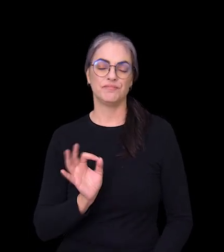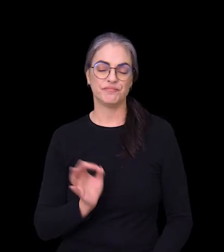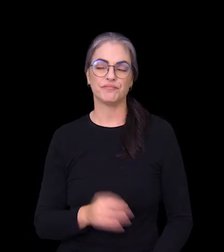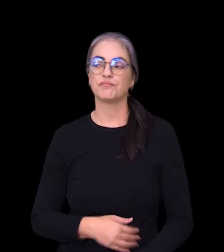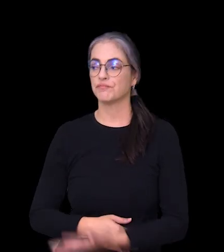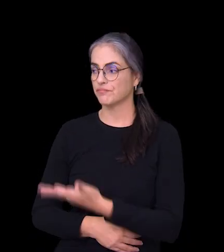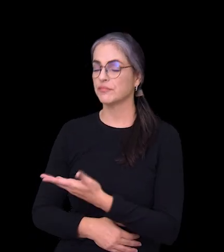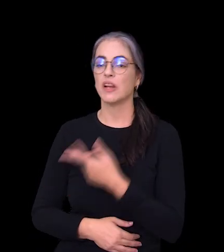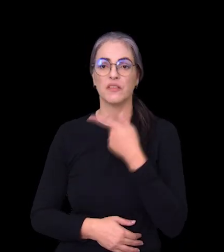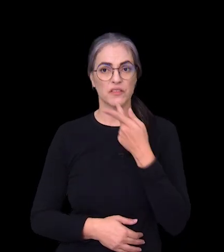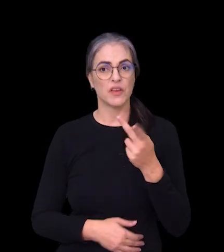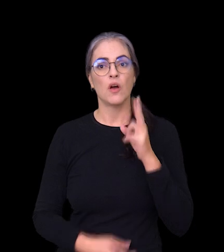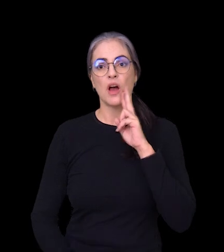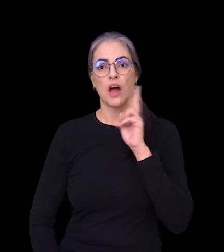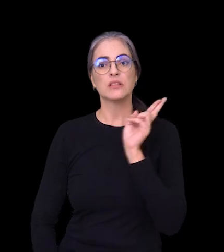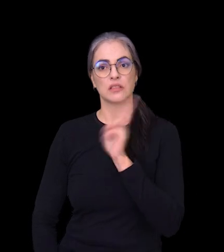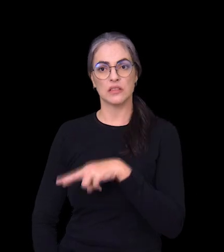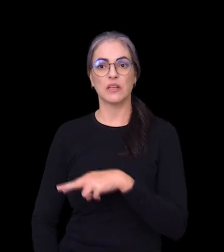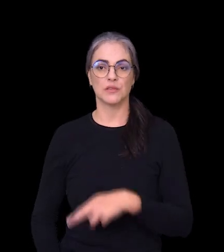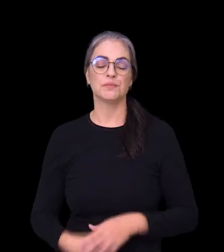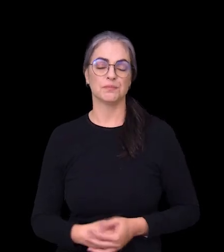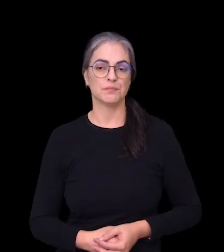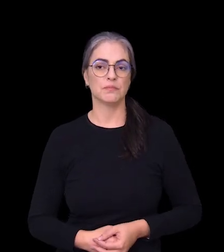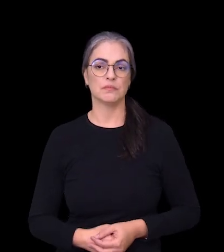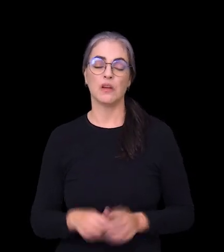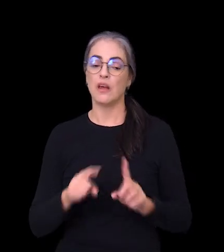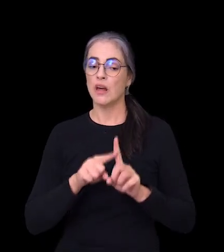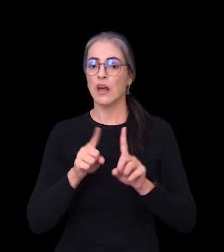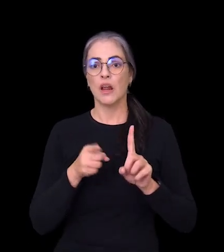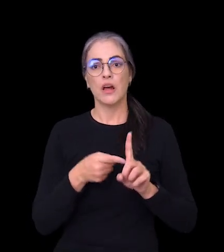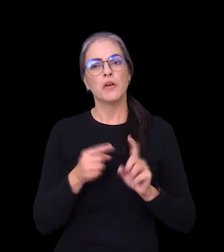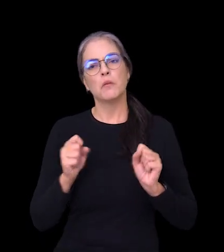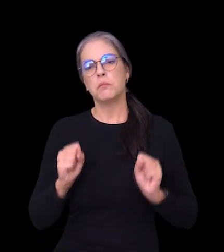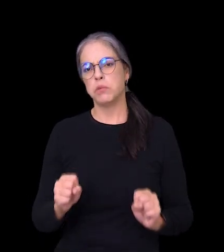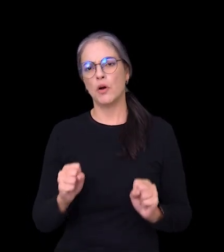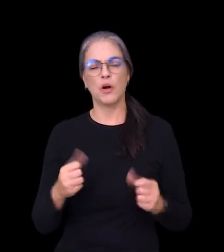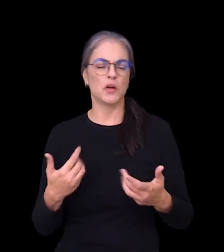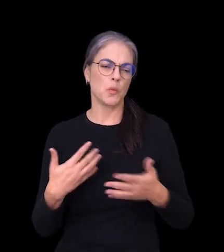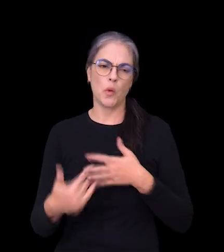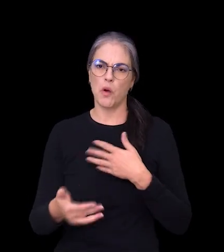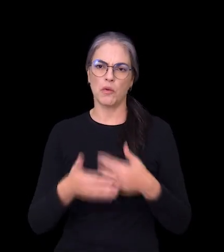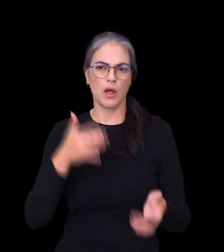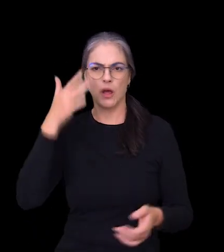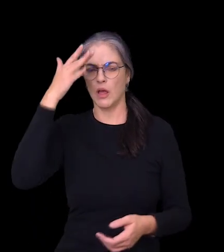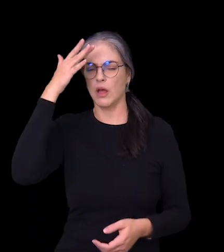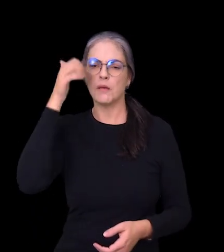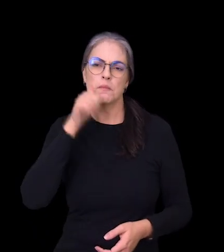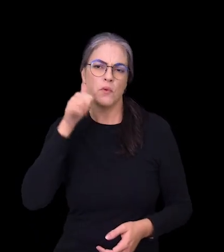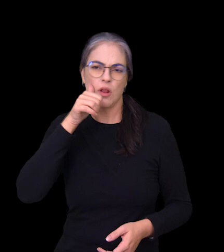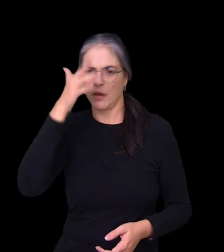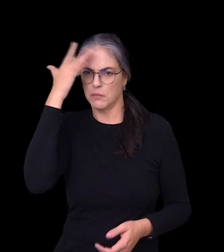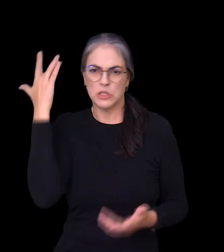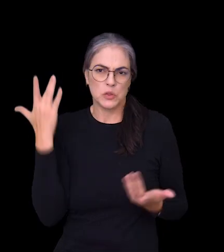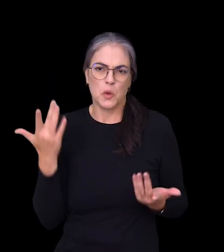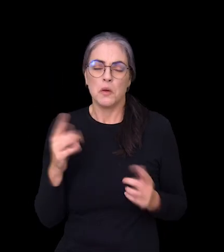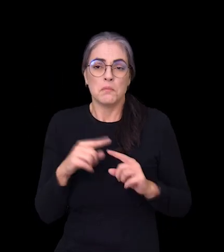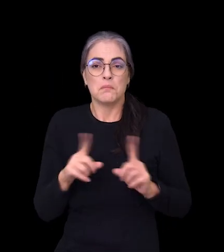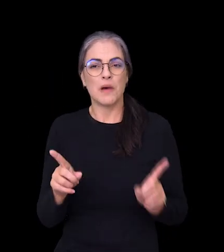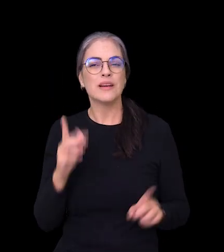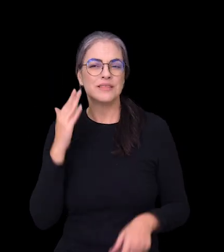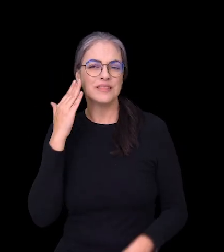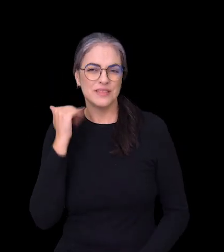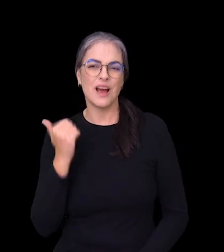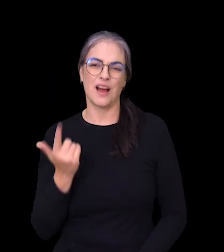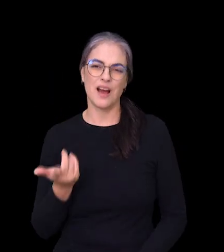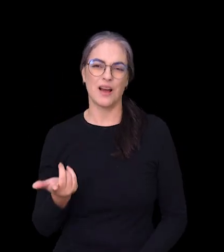né, a questão da gravidez, embora, claro, possa acontecer em qualquer perfil social, ela é muito mais frequente nos